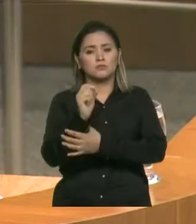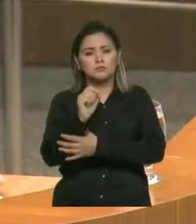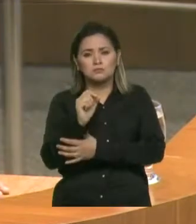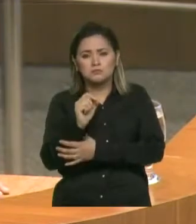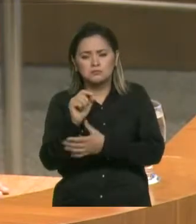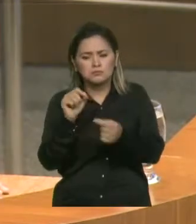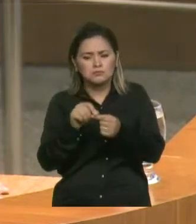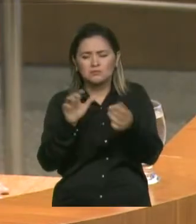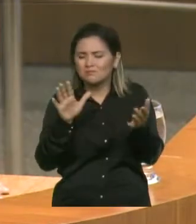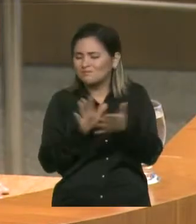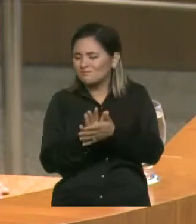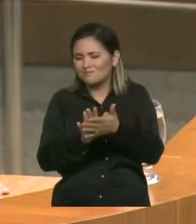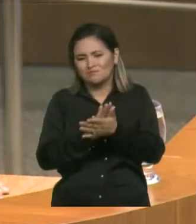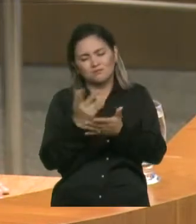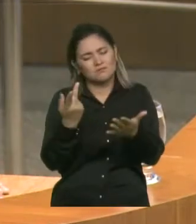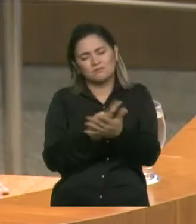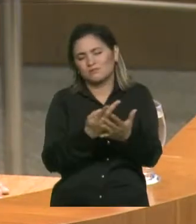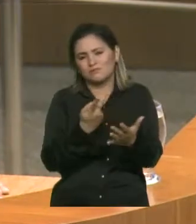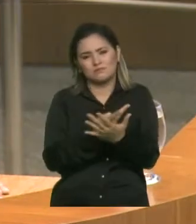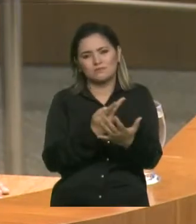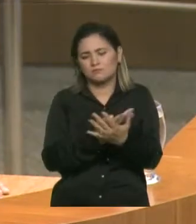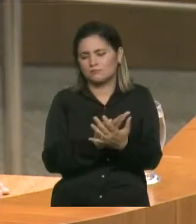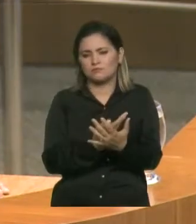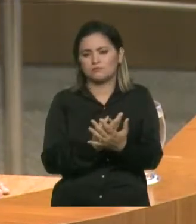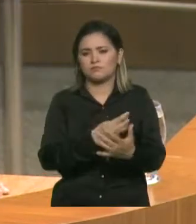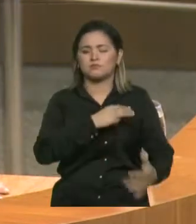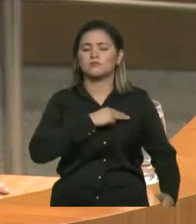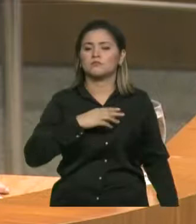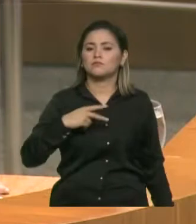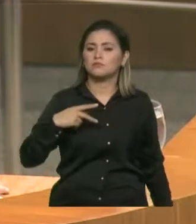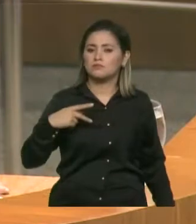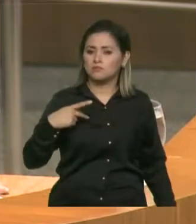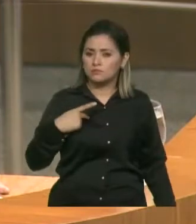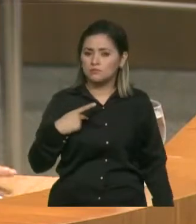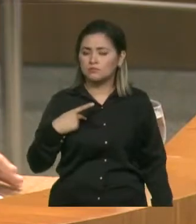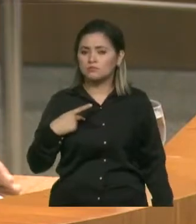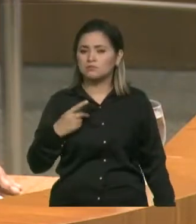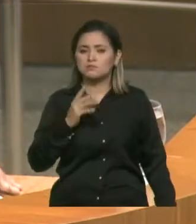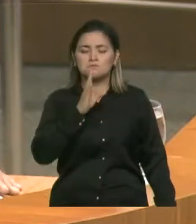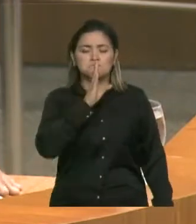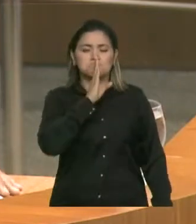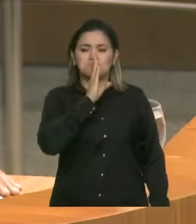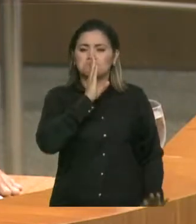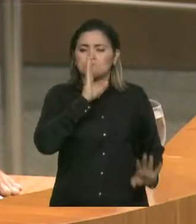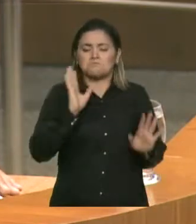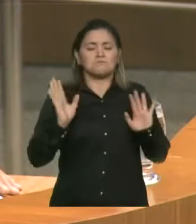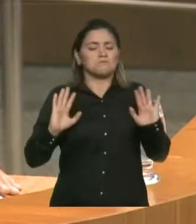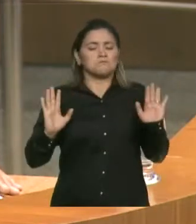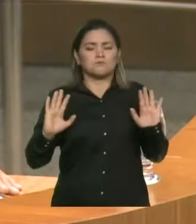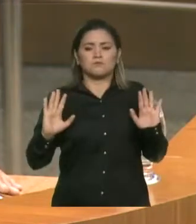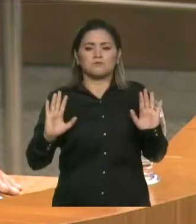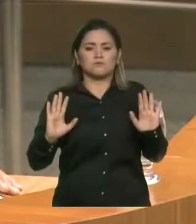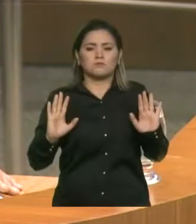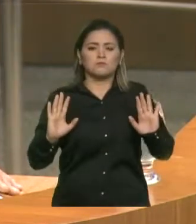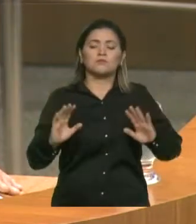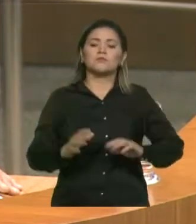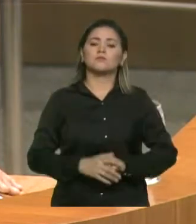não cometeu, e o Ministério Público não se manifesta. Eu vou mais